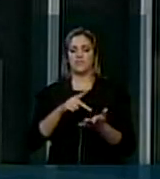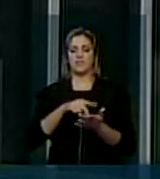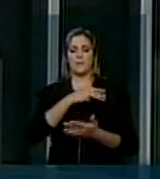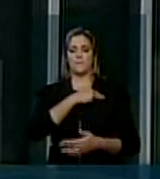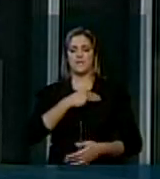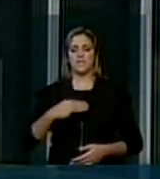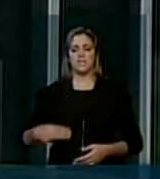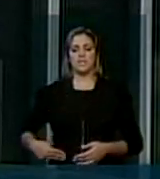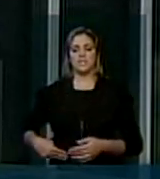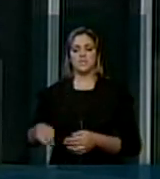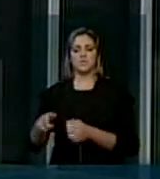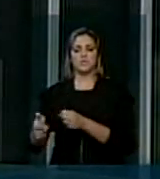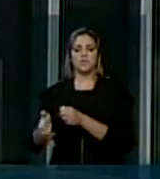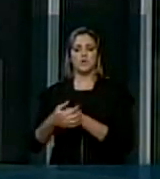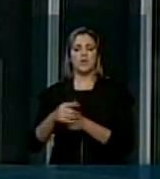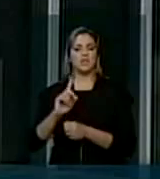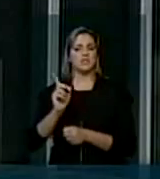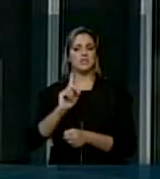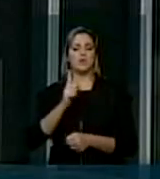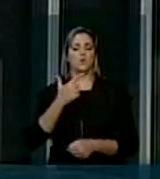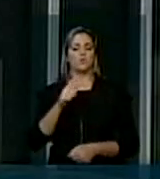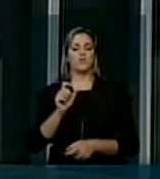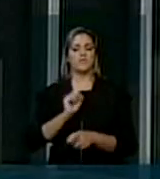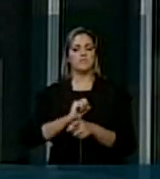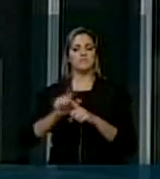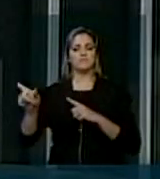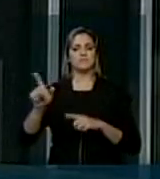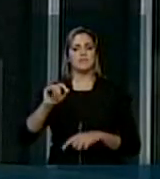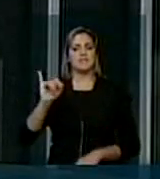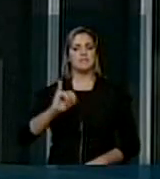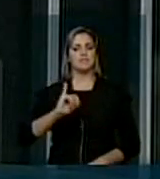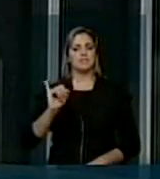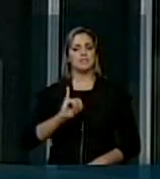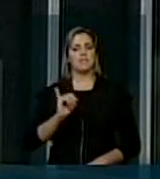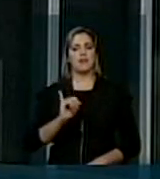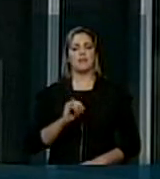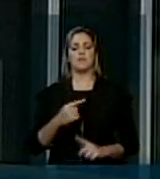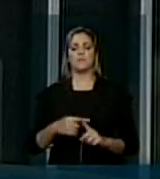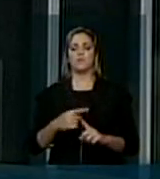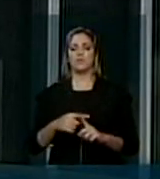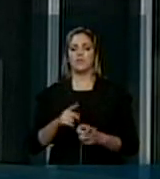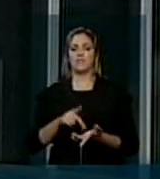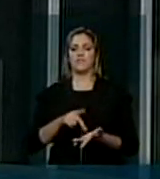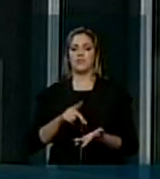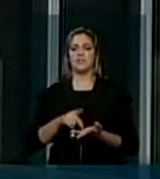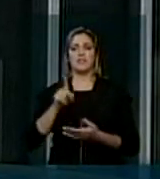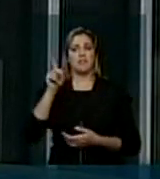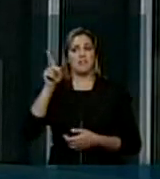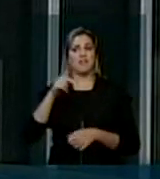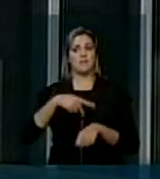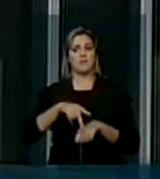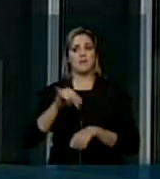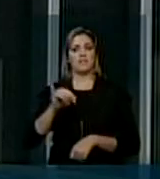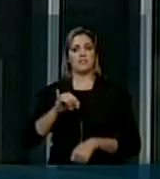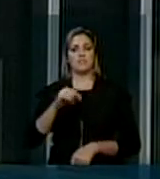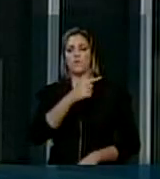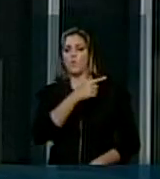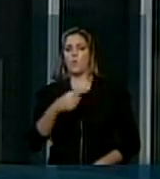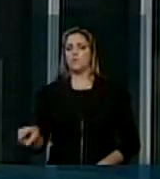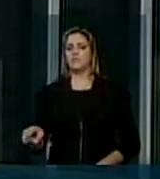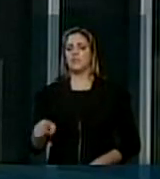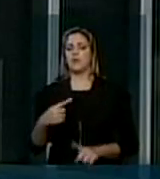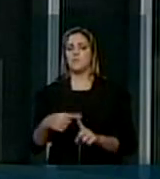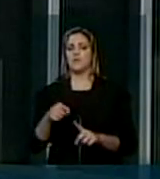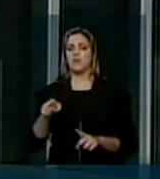nós não o extraditamos para a Itália, onde ele havia sido condenado por ter